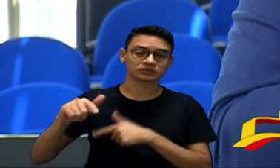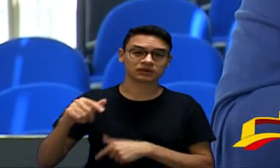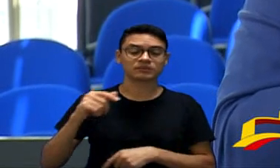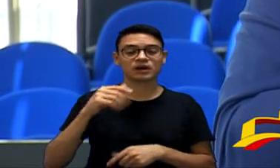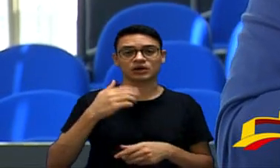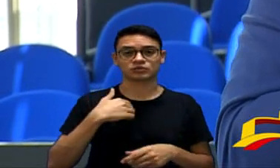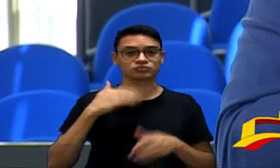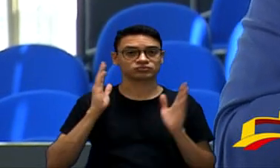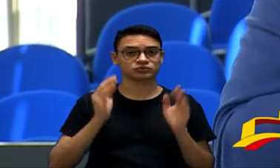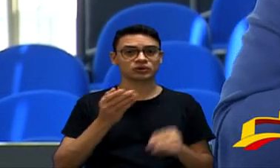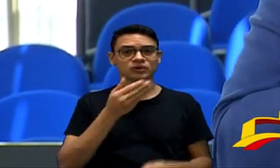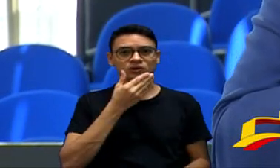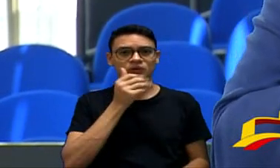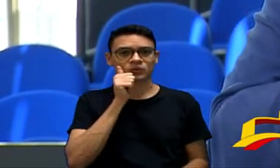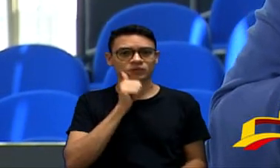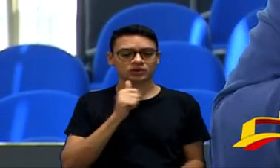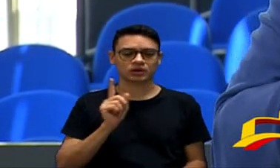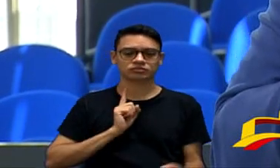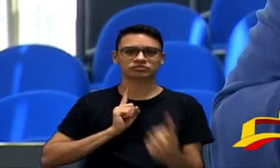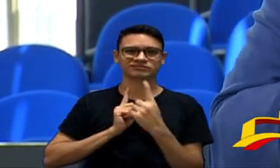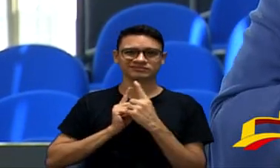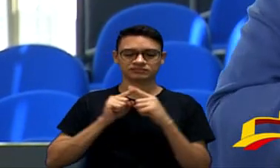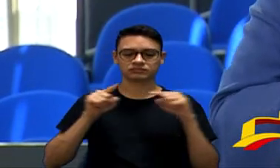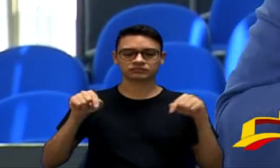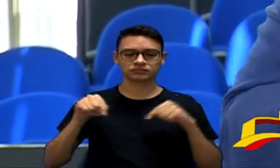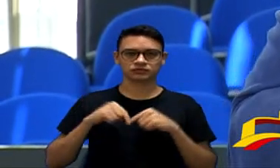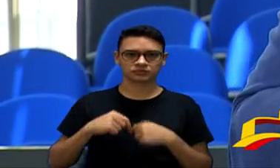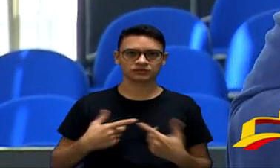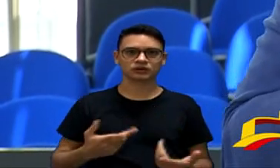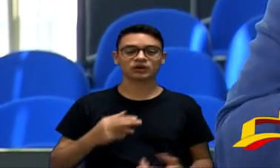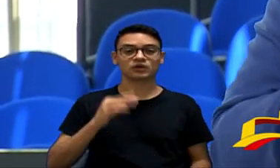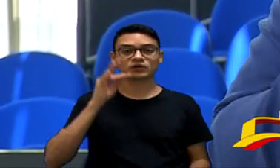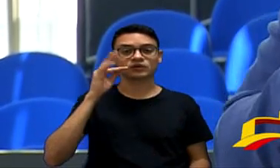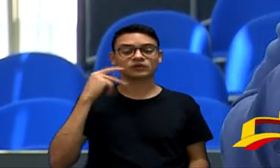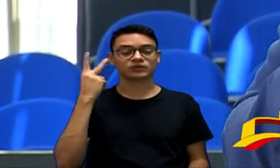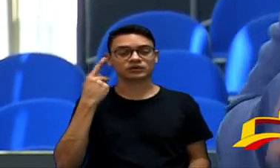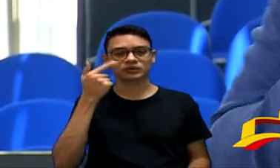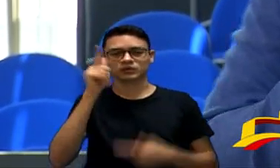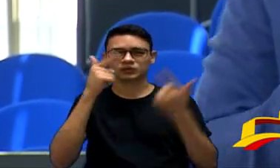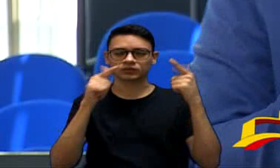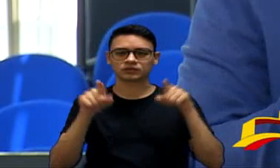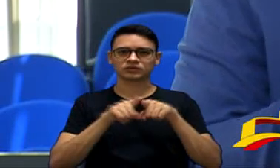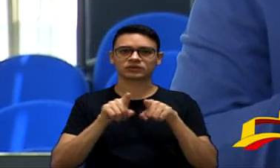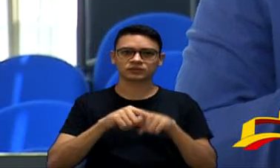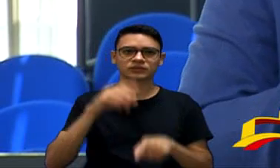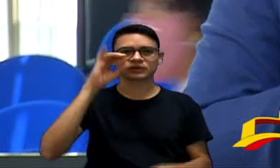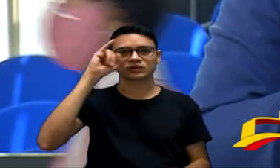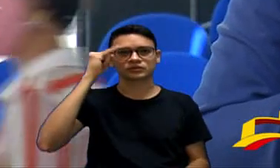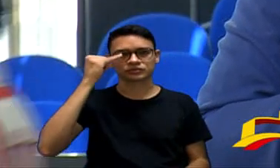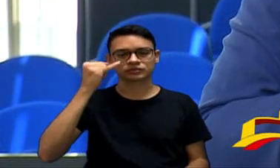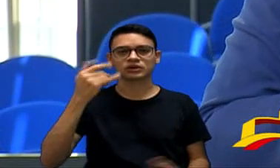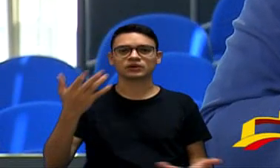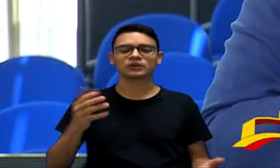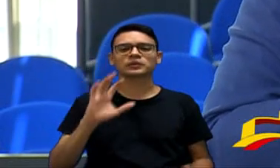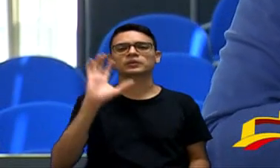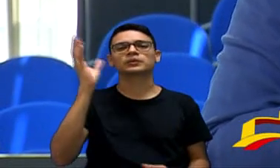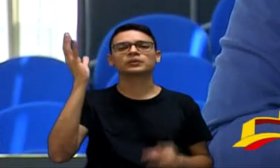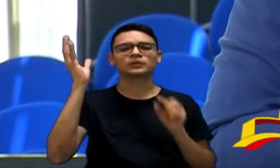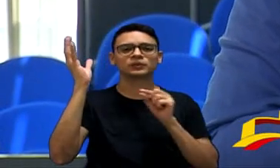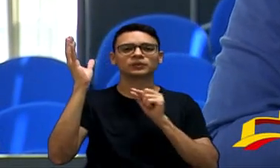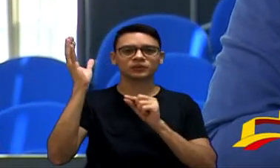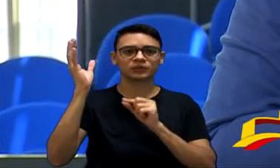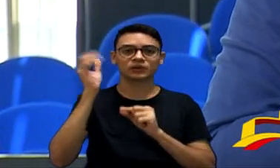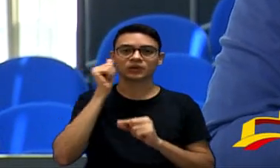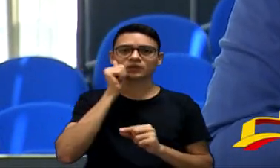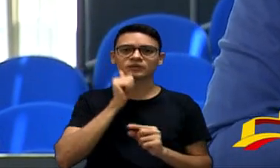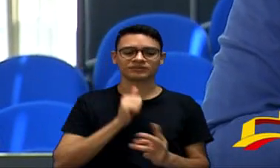muitas que você recebe, o Cristiano também, o Simão, o Fausto, o Cláudio, todos os vereadores aqui, o João. O que, que aconteceu? Essas